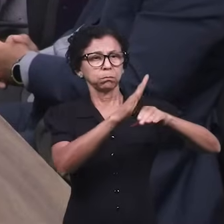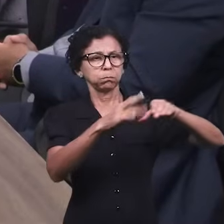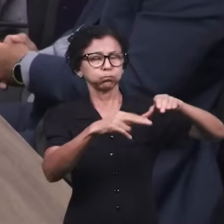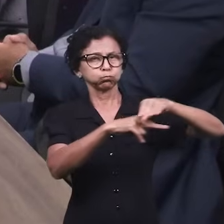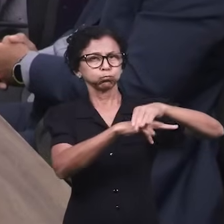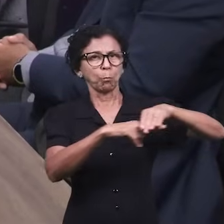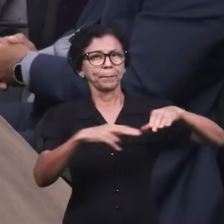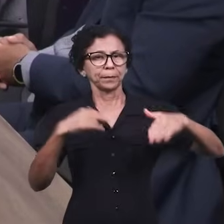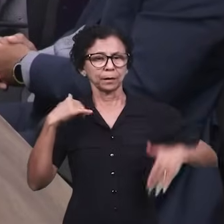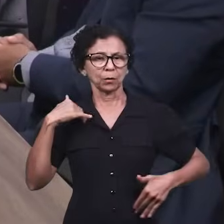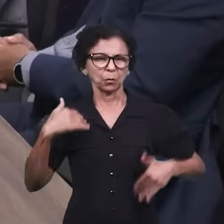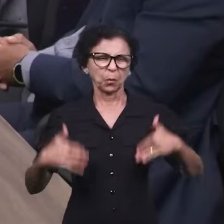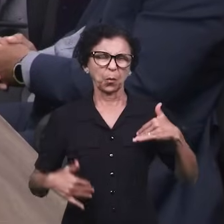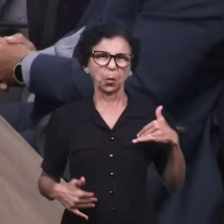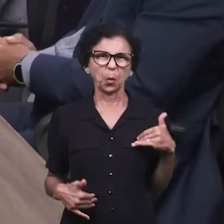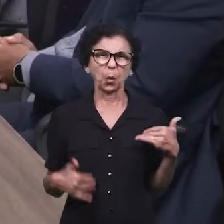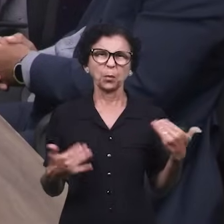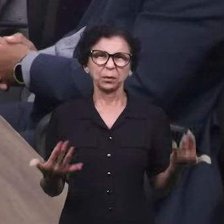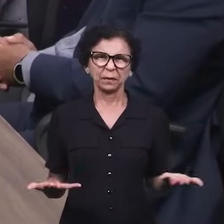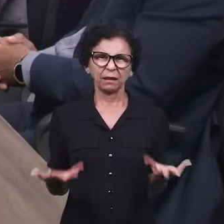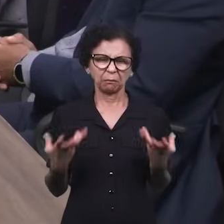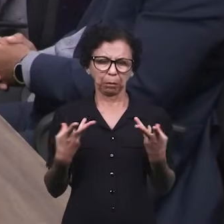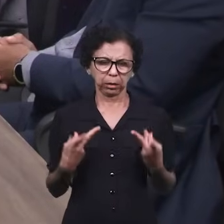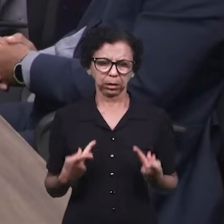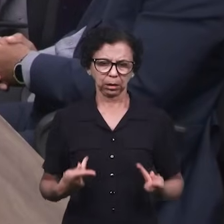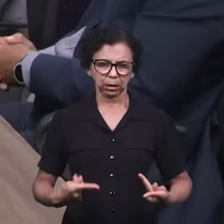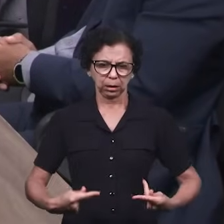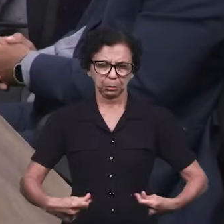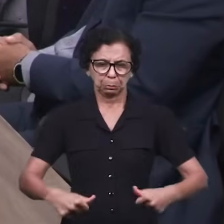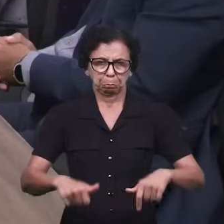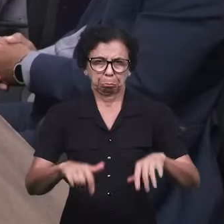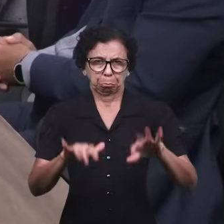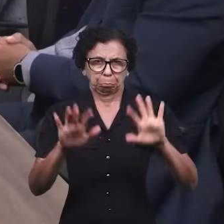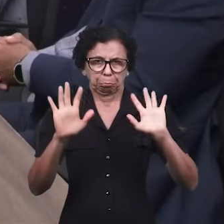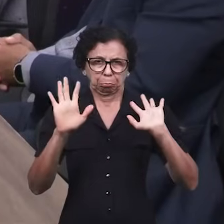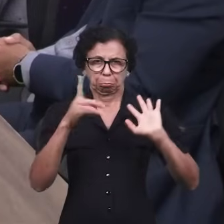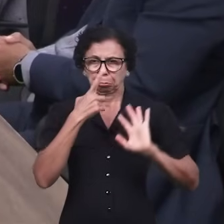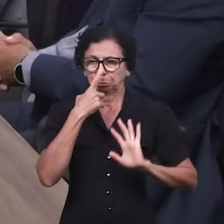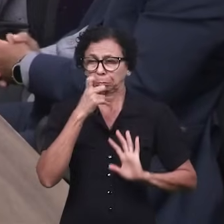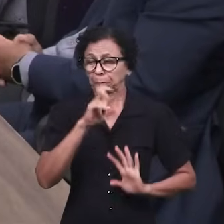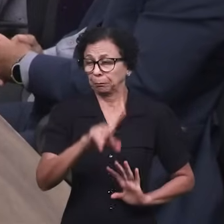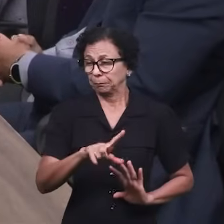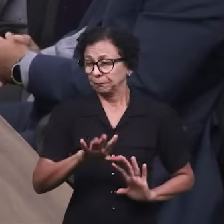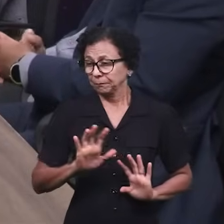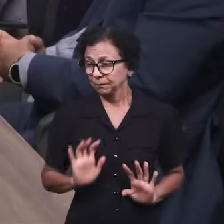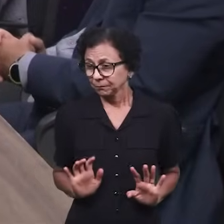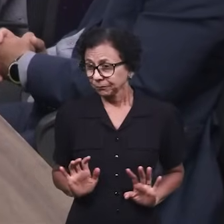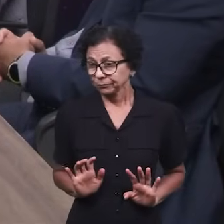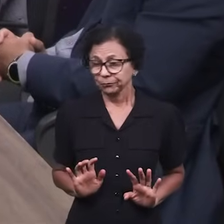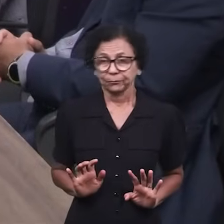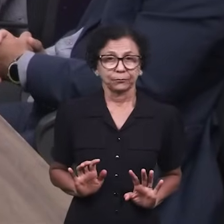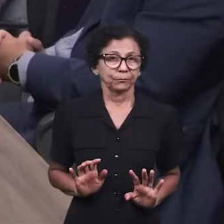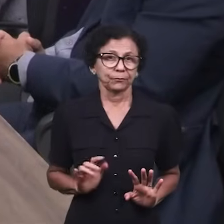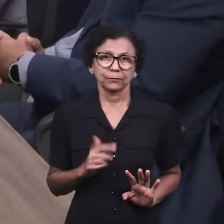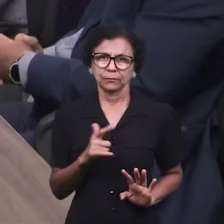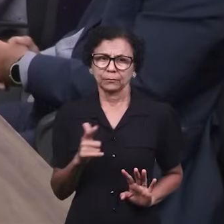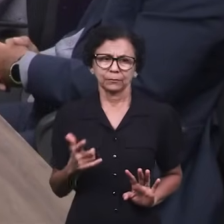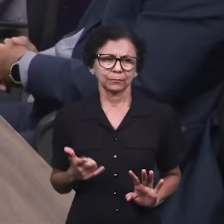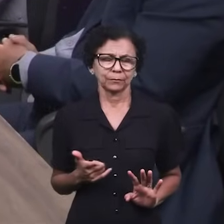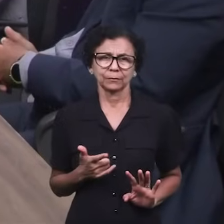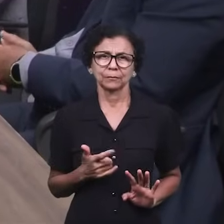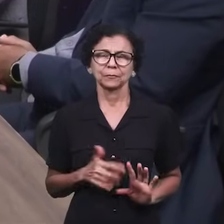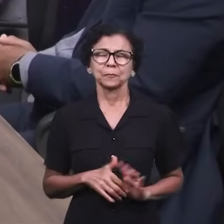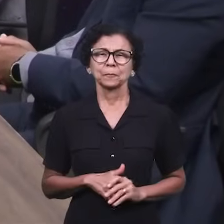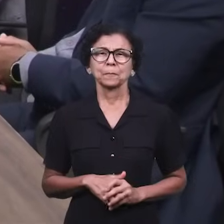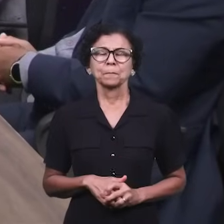dias morto, ele já estava no estado de decomposição que a gente conhece hoje como decomposição ativa. Então já estava, humanamente falando, não